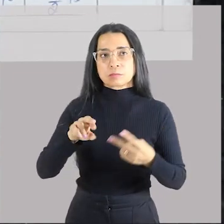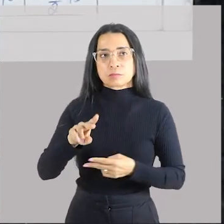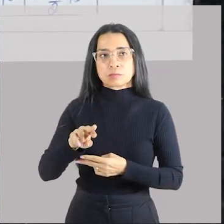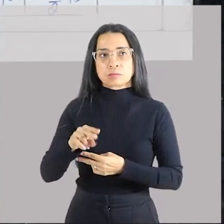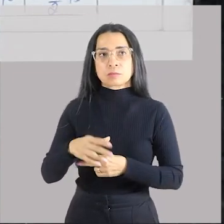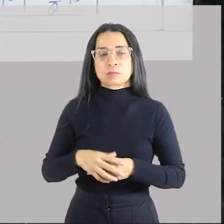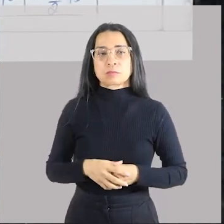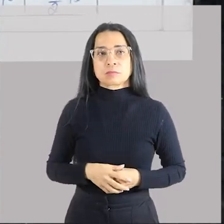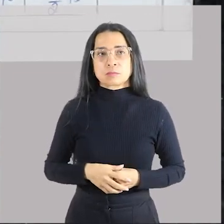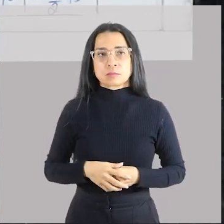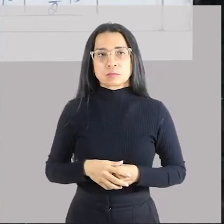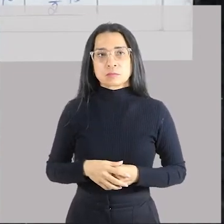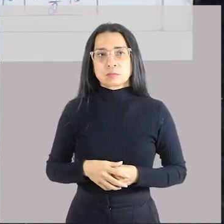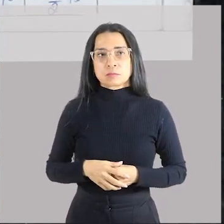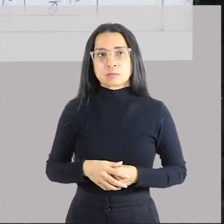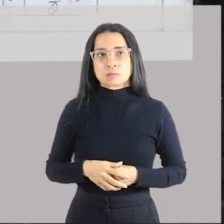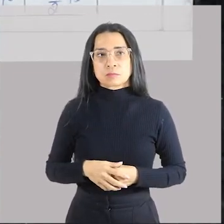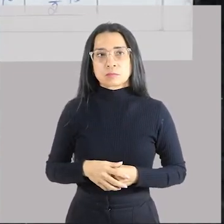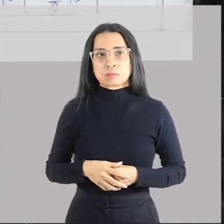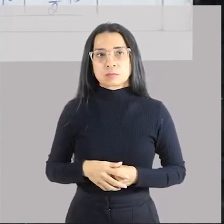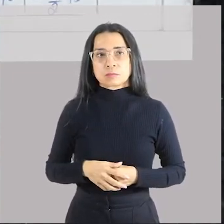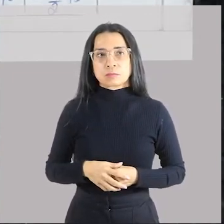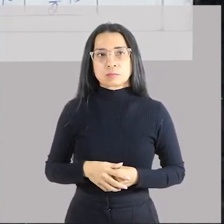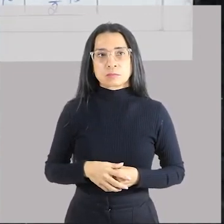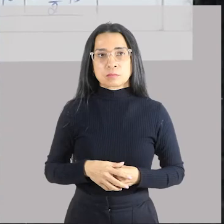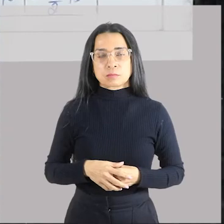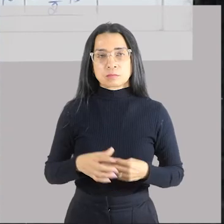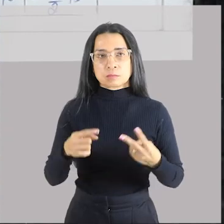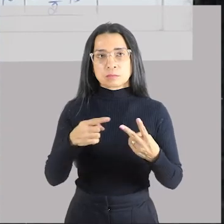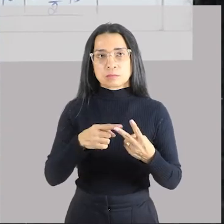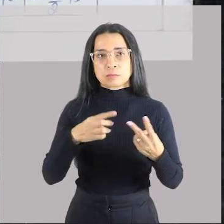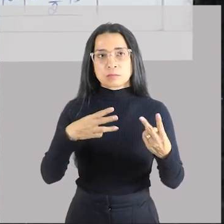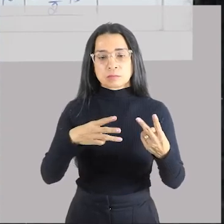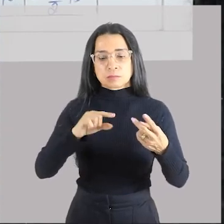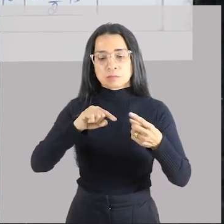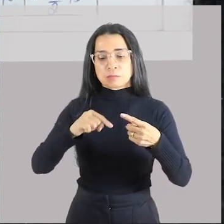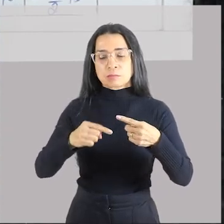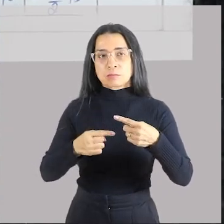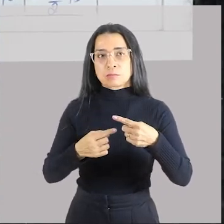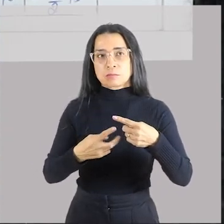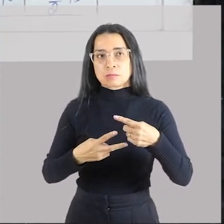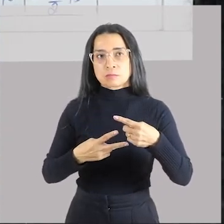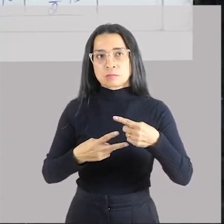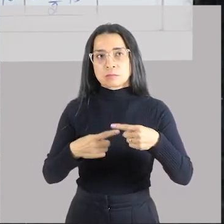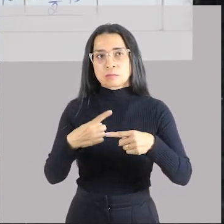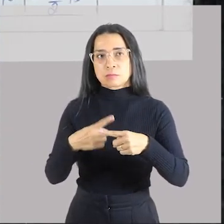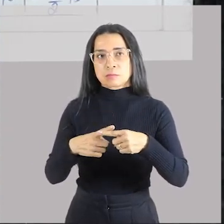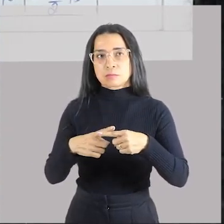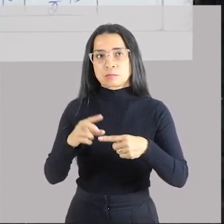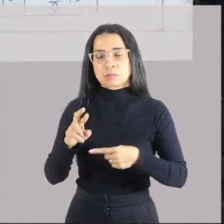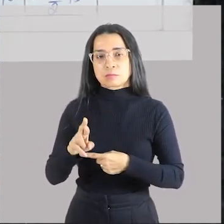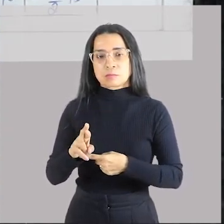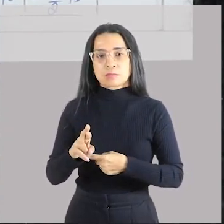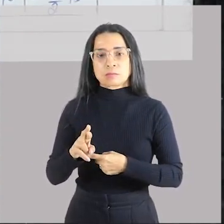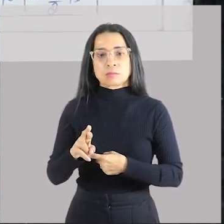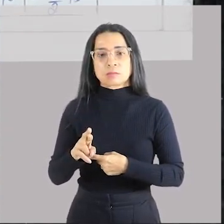igual raiz de 3 sobre 2 vezes o raio.